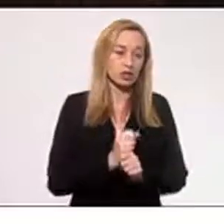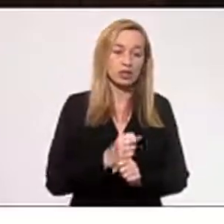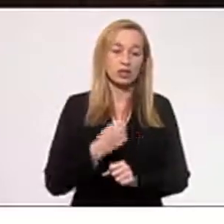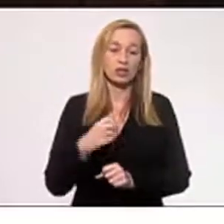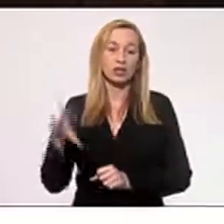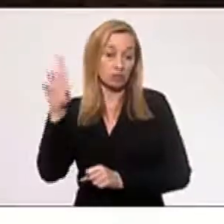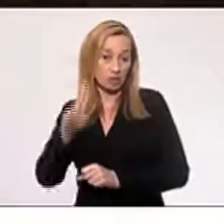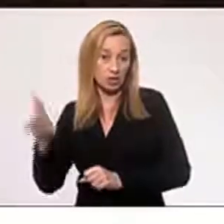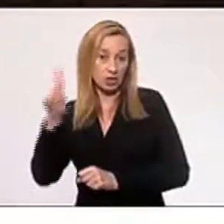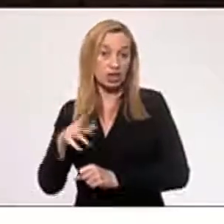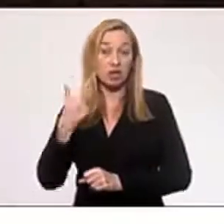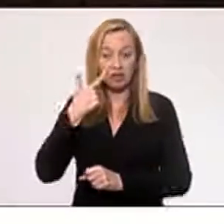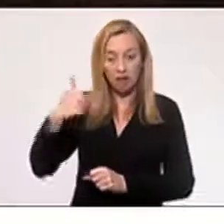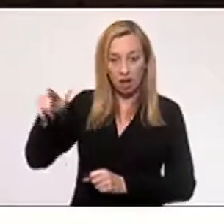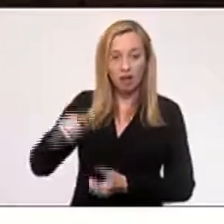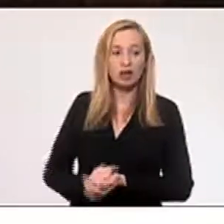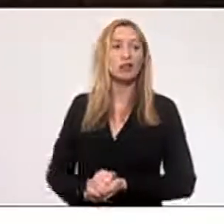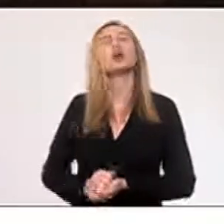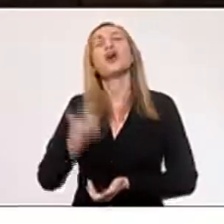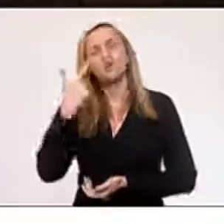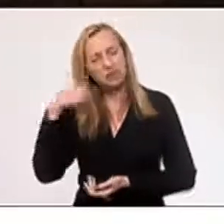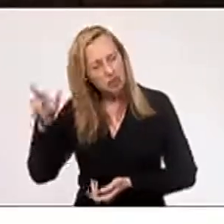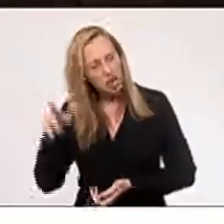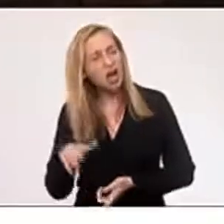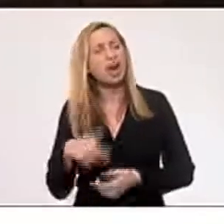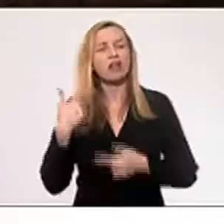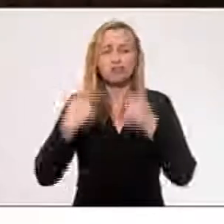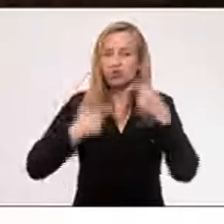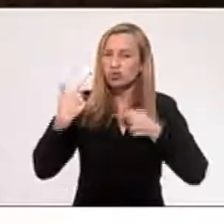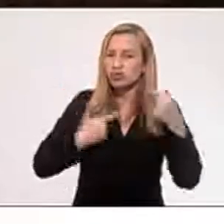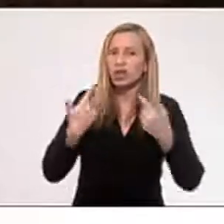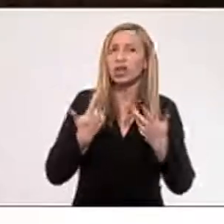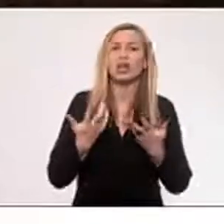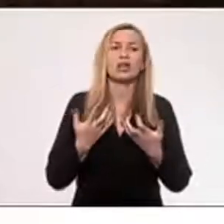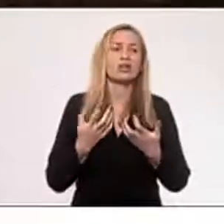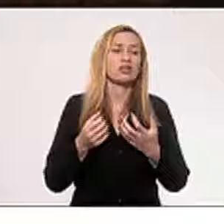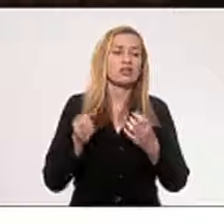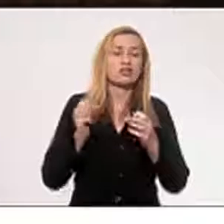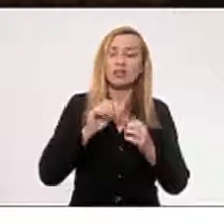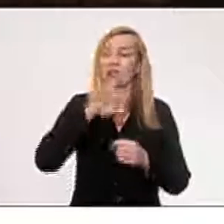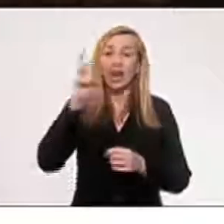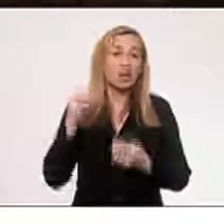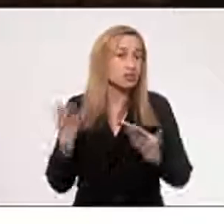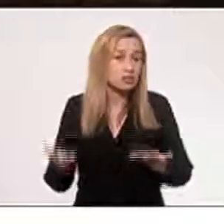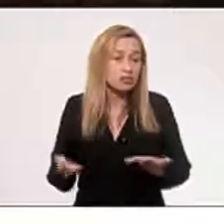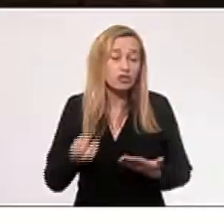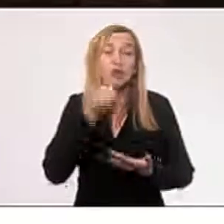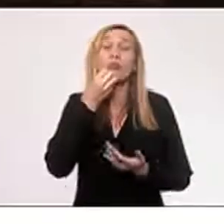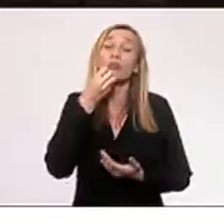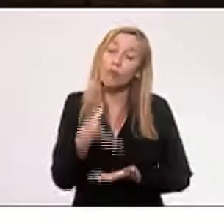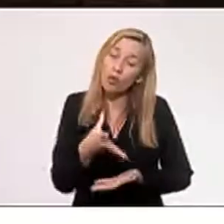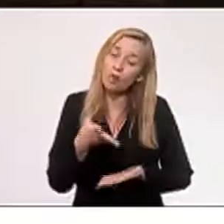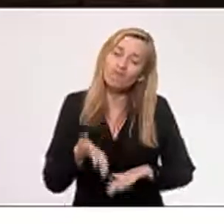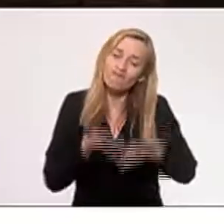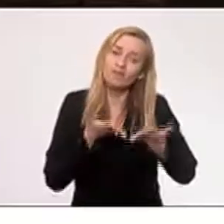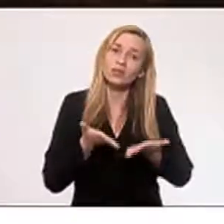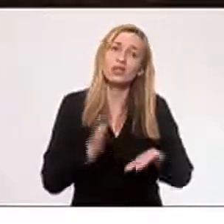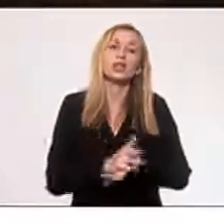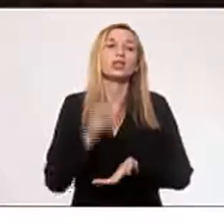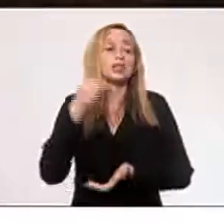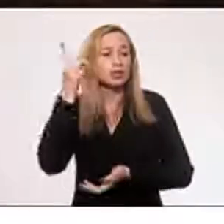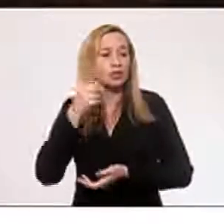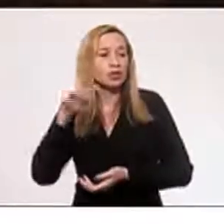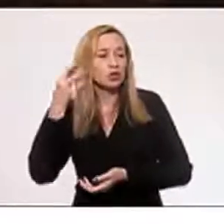Eu estive lá, embora não seja membro, estive lá, debati, e quero dizer aqui de maneira muito clara Acho que foi boa a iniciativa do deputado Rodrigo